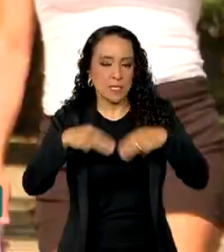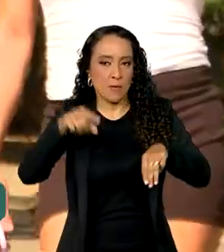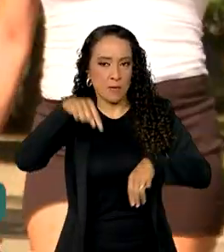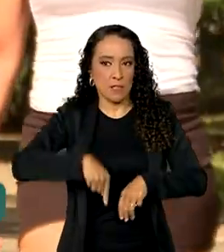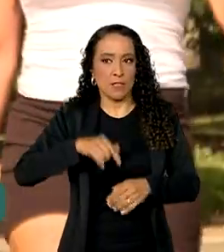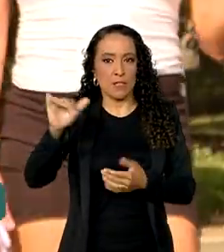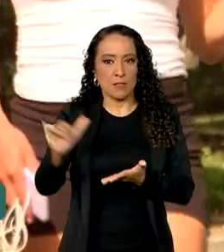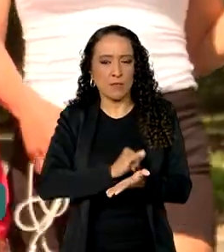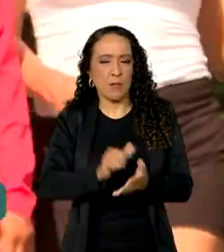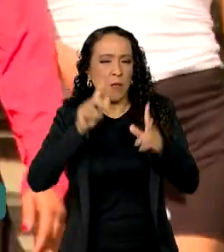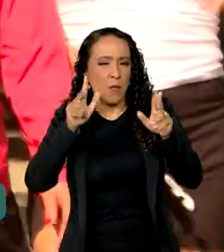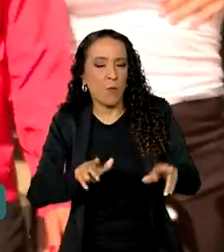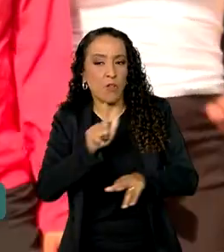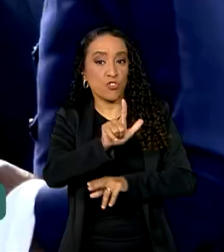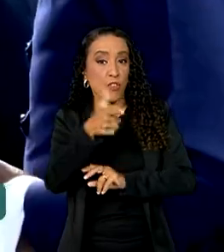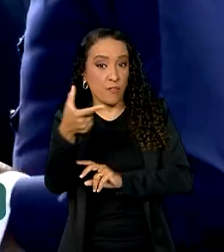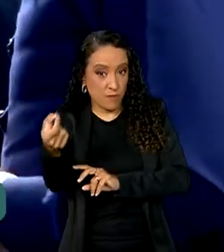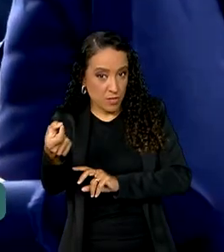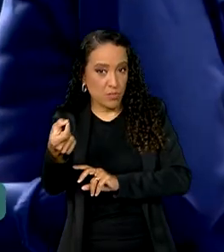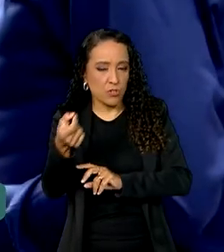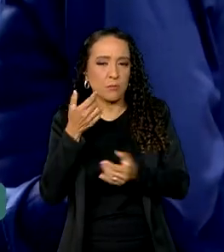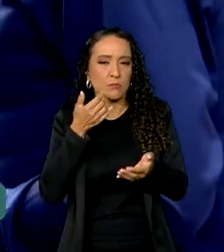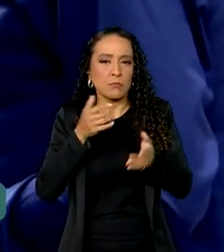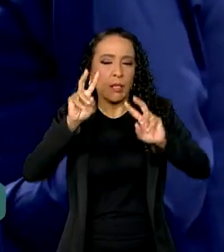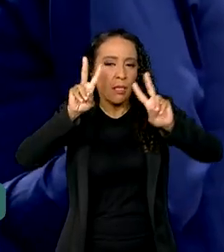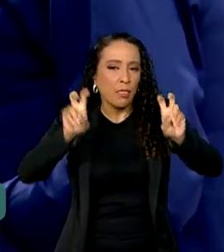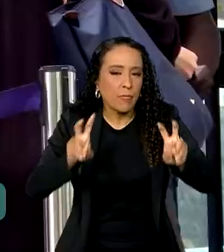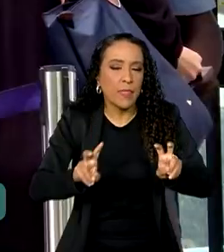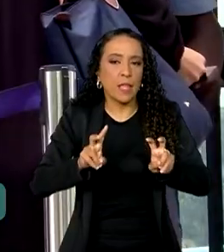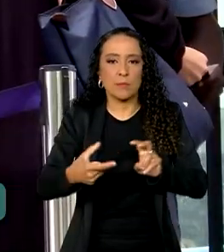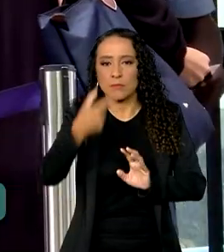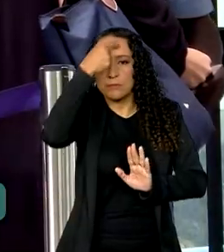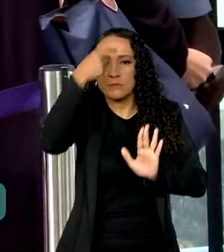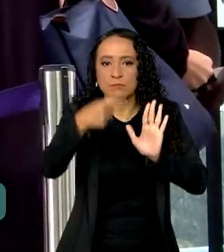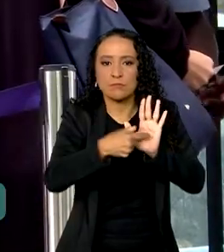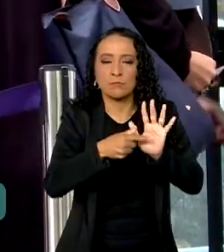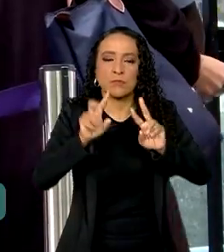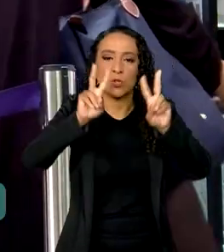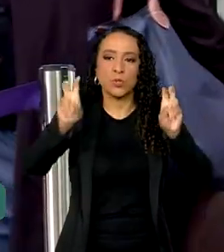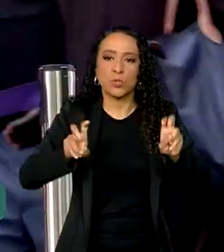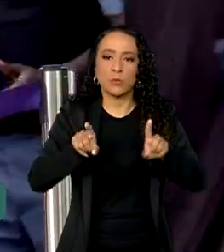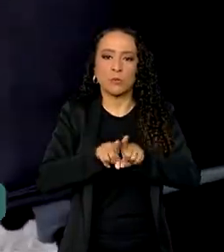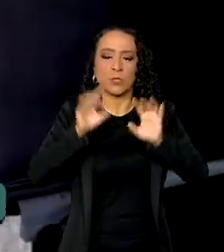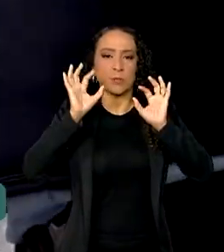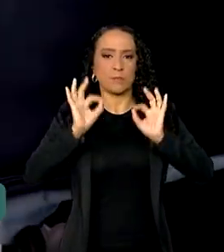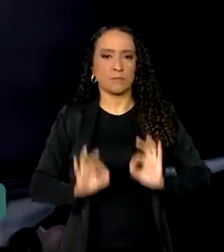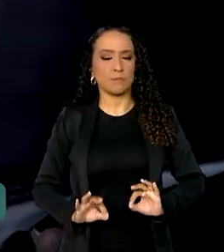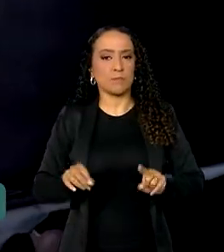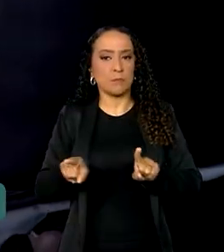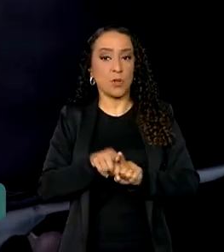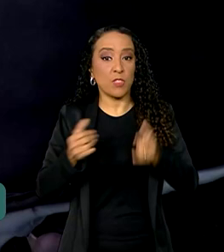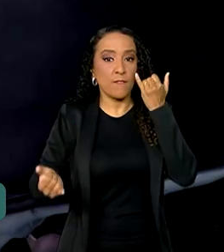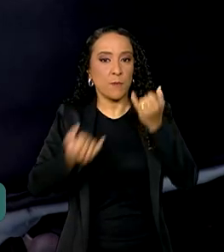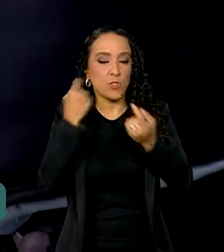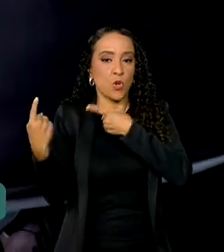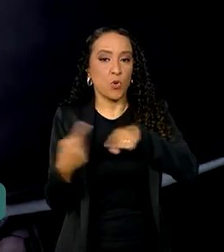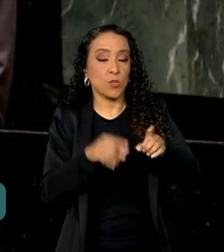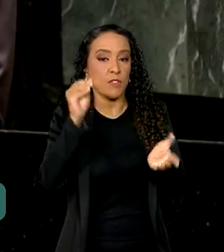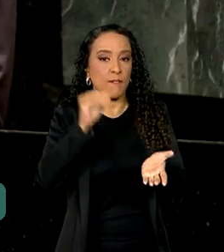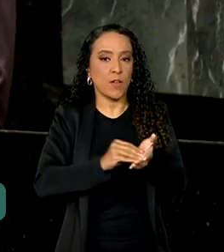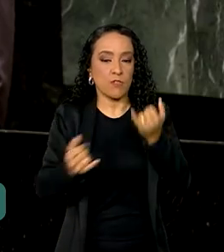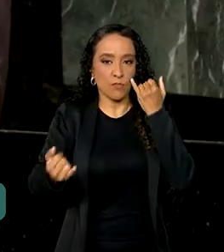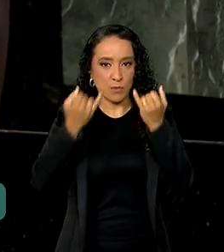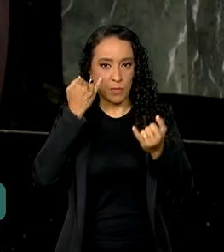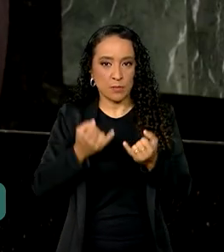com o que a gente buscou no G20, tratando de temas como inteligência artificial, na questão da integridade da informação, portanto, do combate à